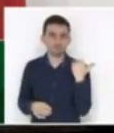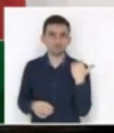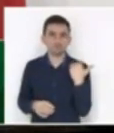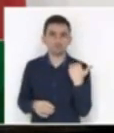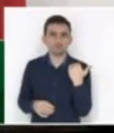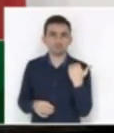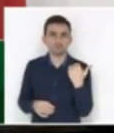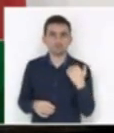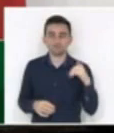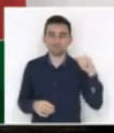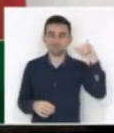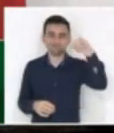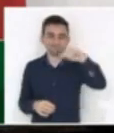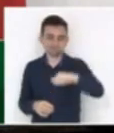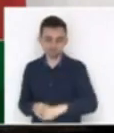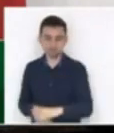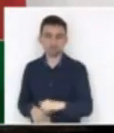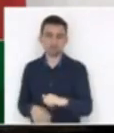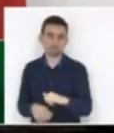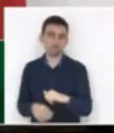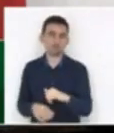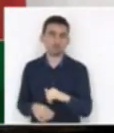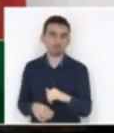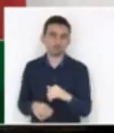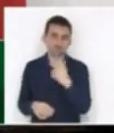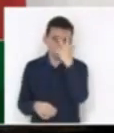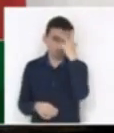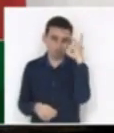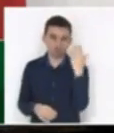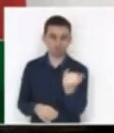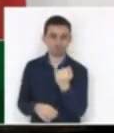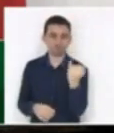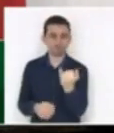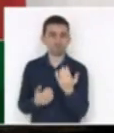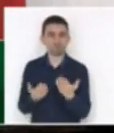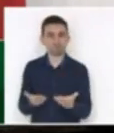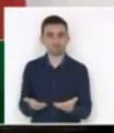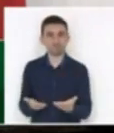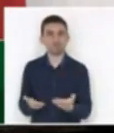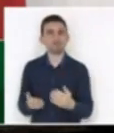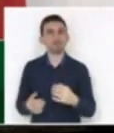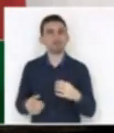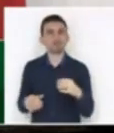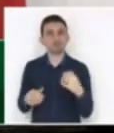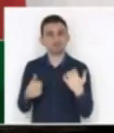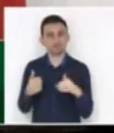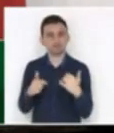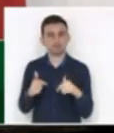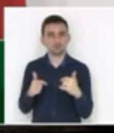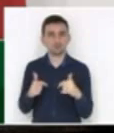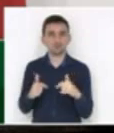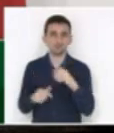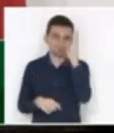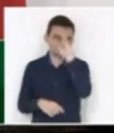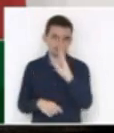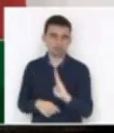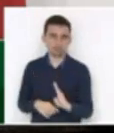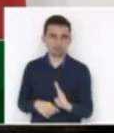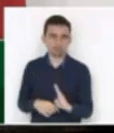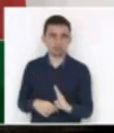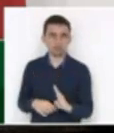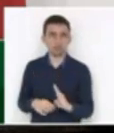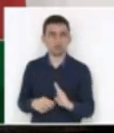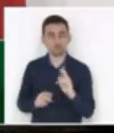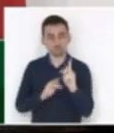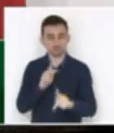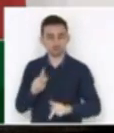uma tragédia, né, e de pessoas tão importantes servindo, né, ao Brasil, servindo ao povo brasileiro